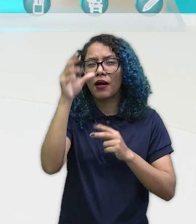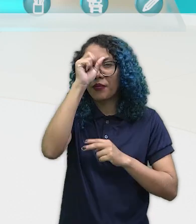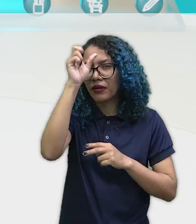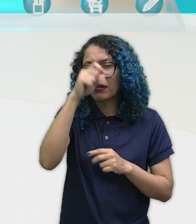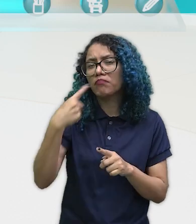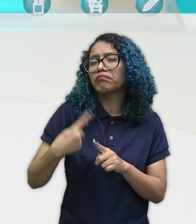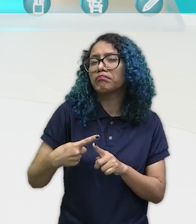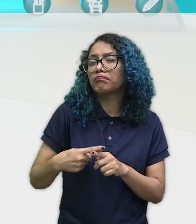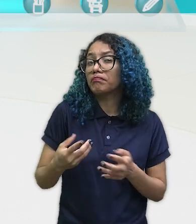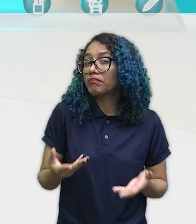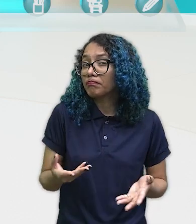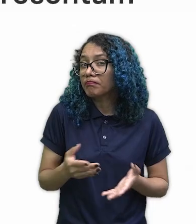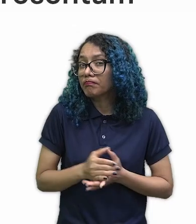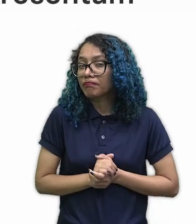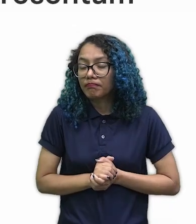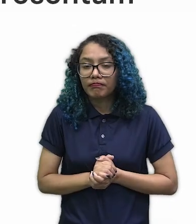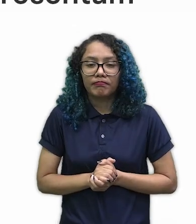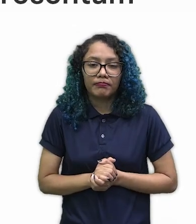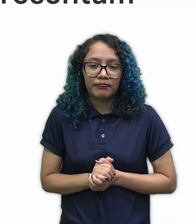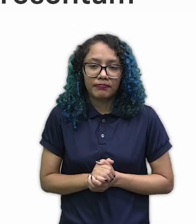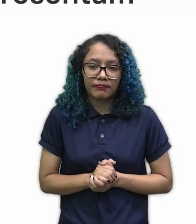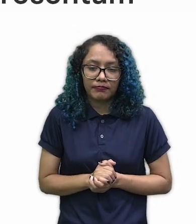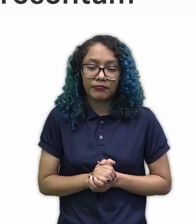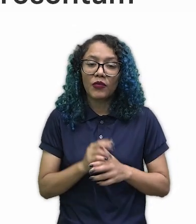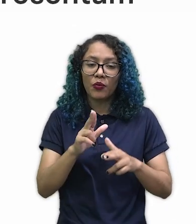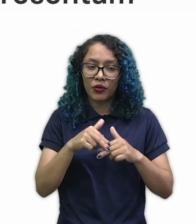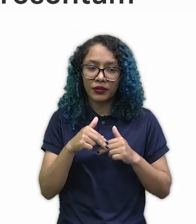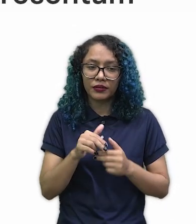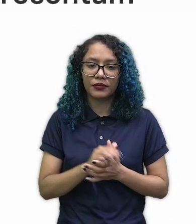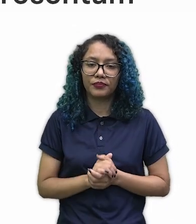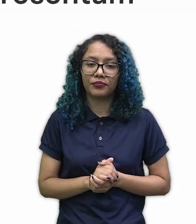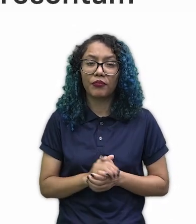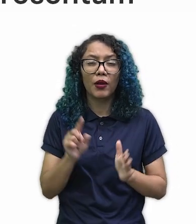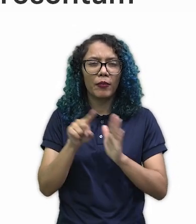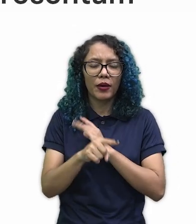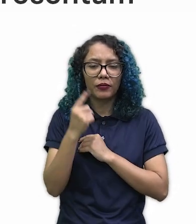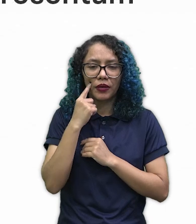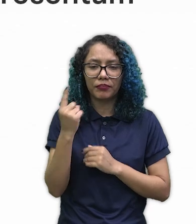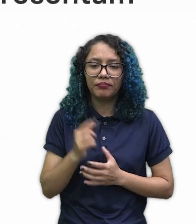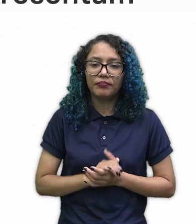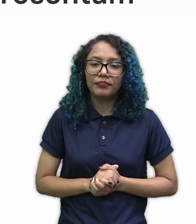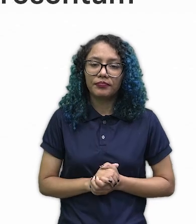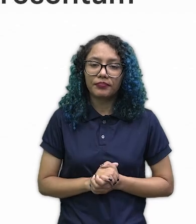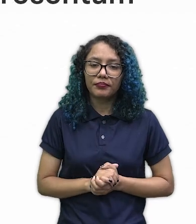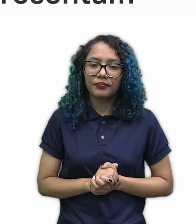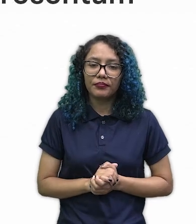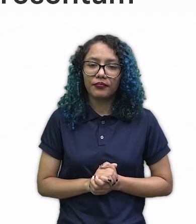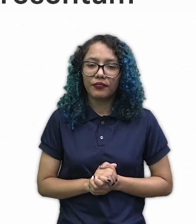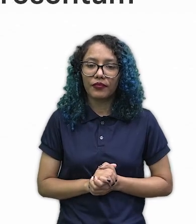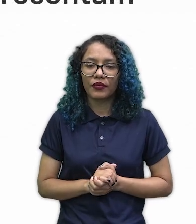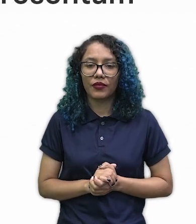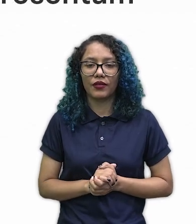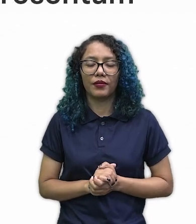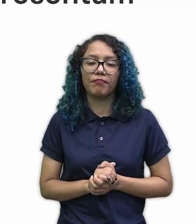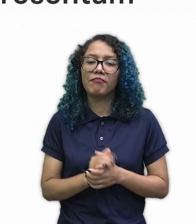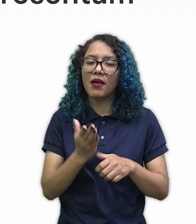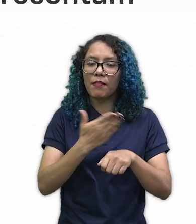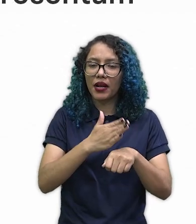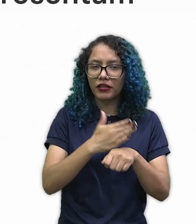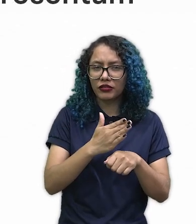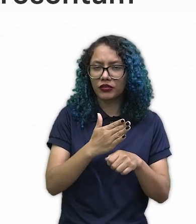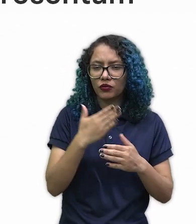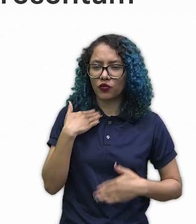nos dias de hoje. Então, para isso, eu trago para vocês a pergunta: o que são práticas corporais e